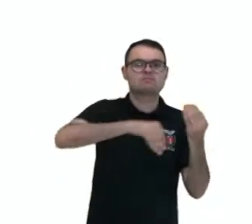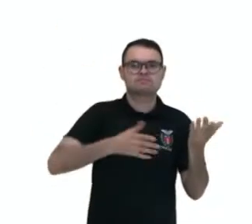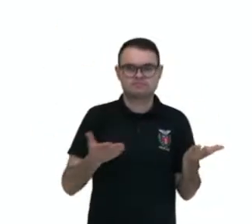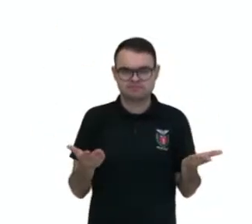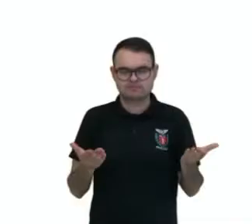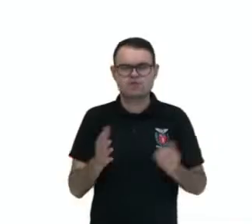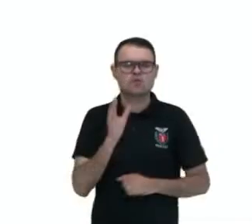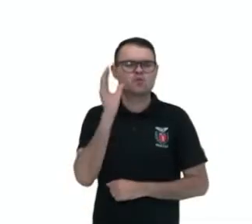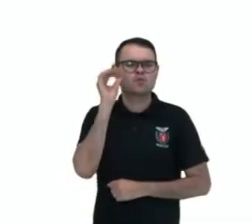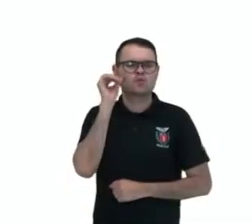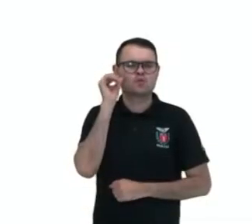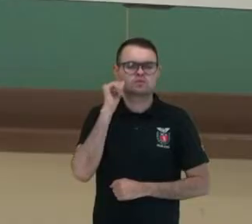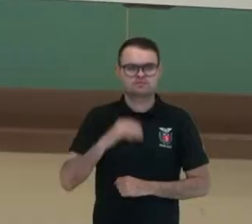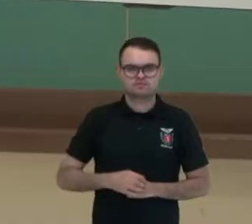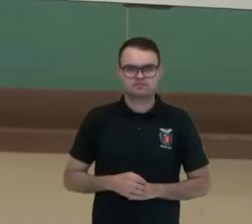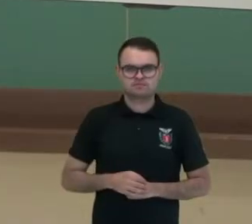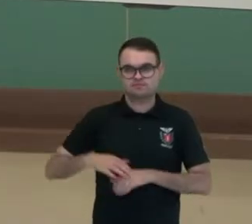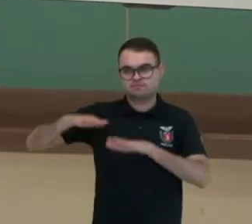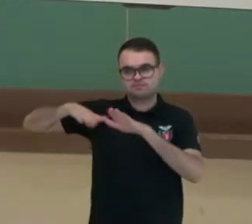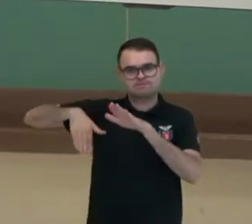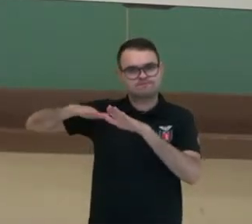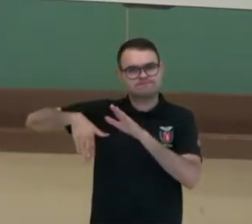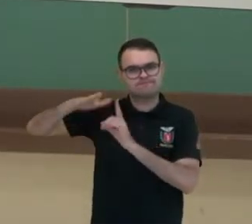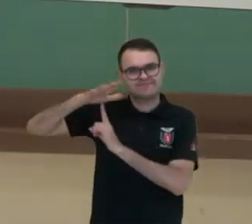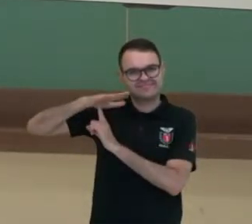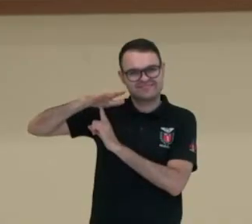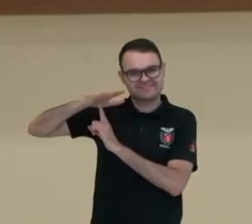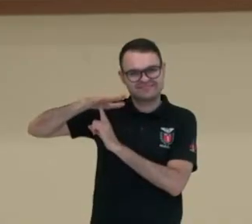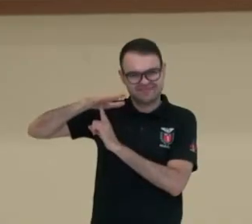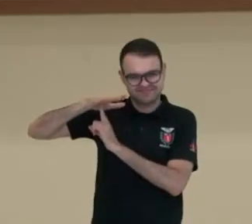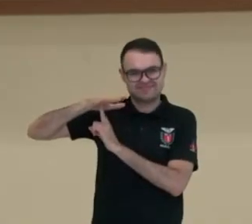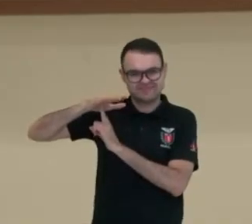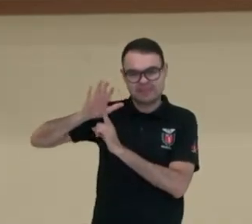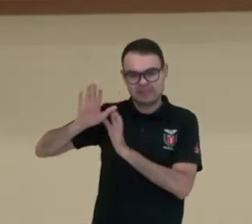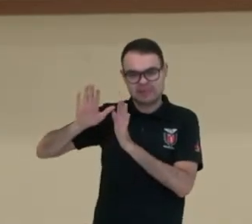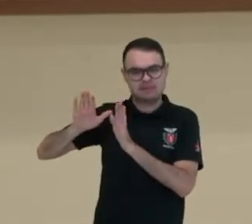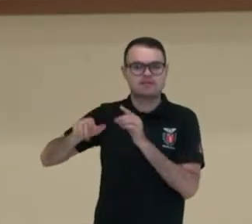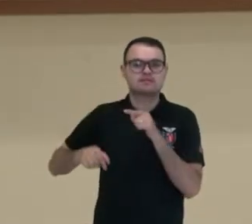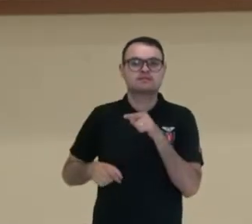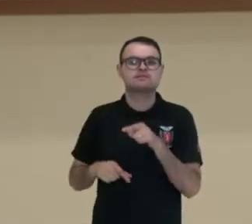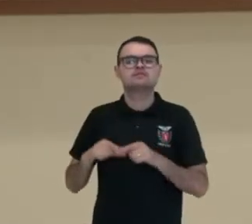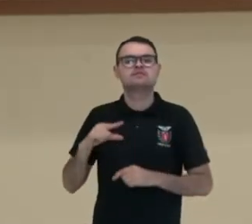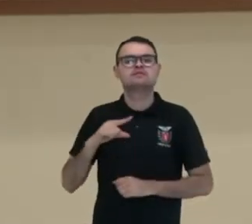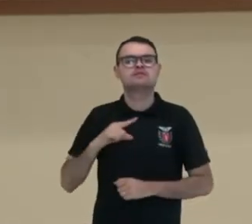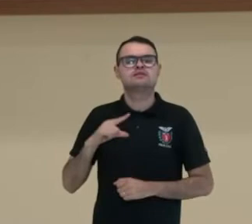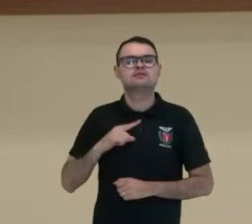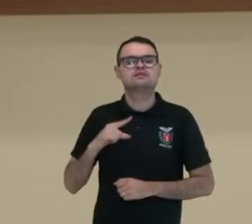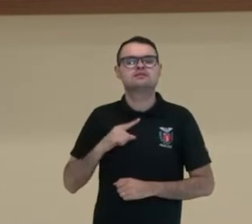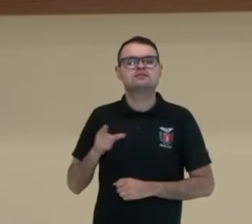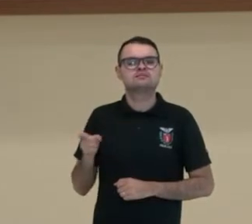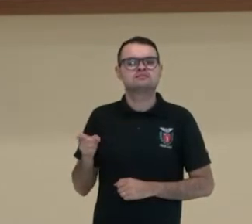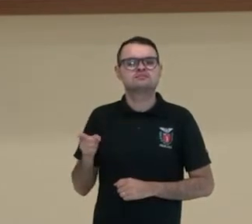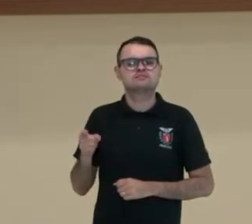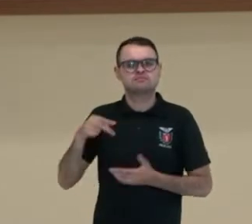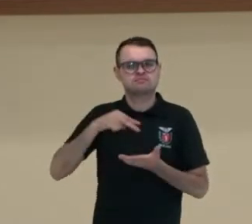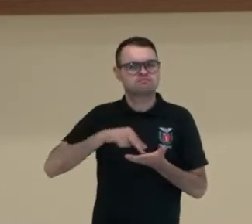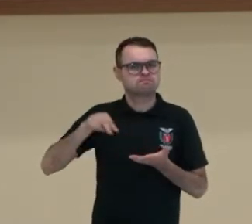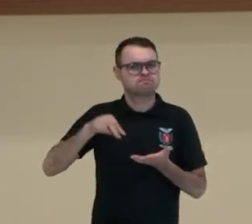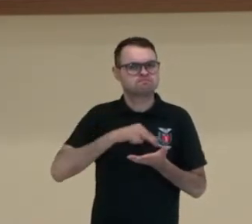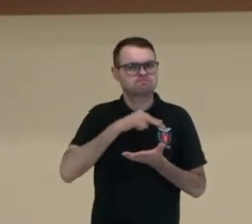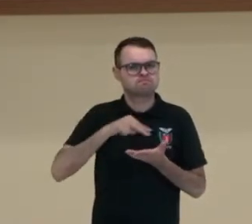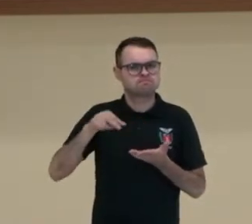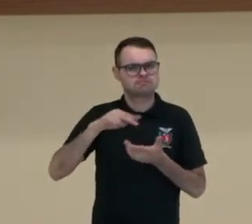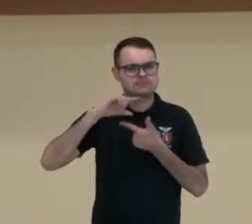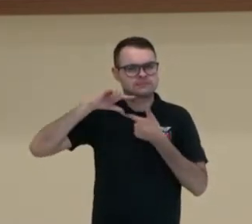olha que curiosidade, já no litoral paranaense, né, nós temos ali uma dança